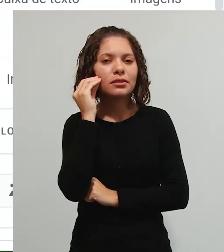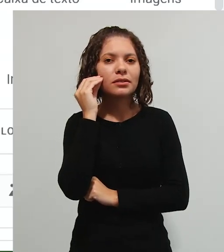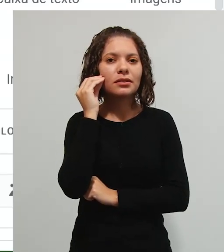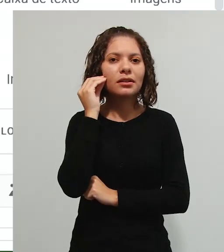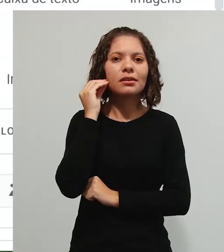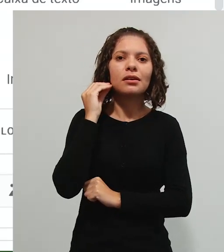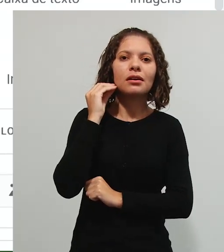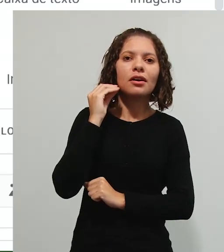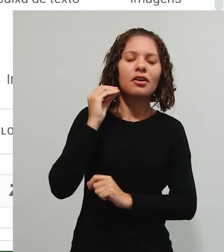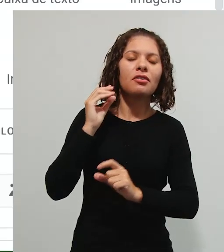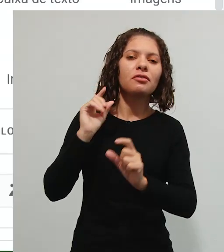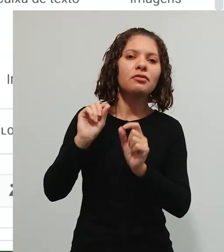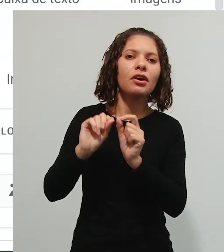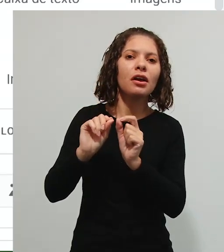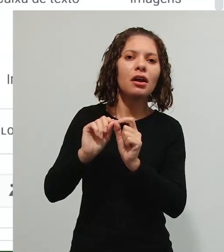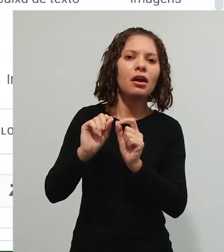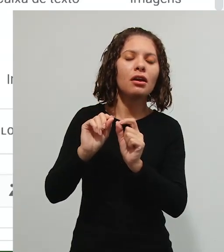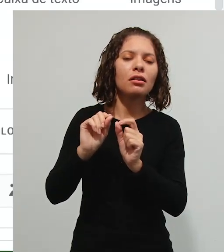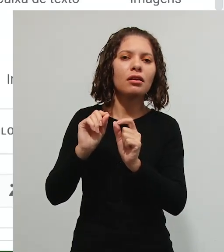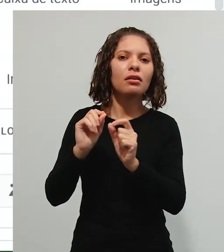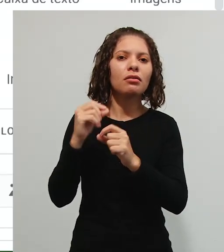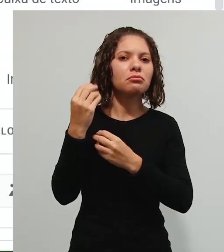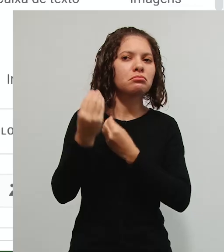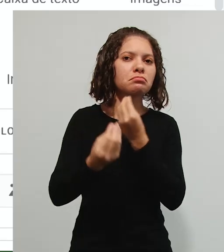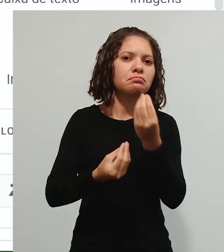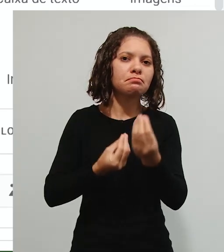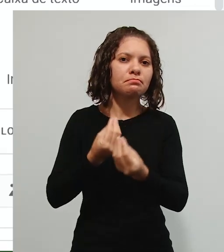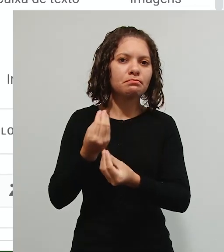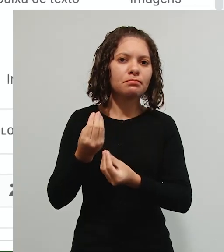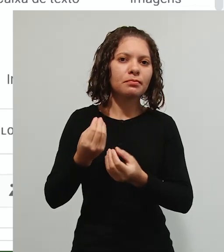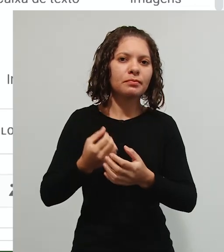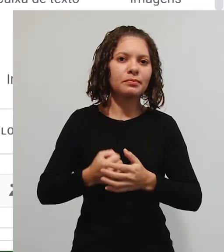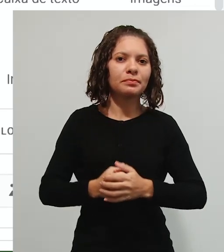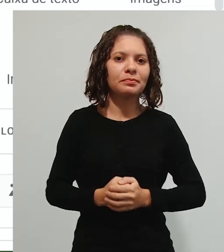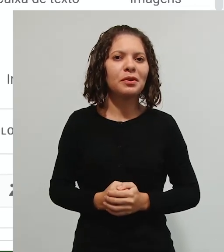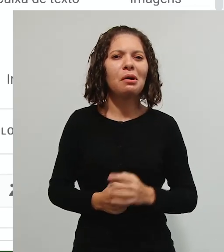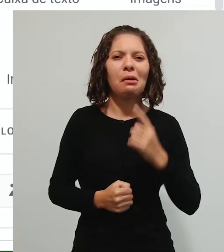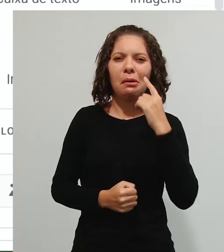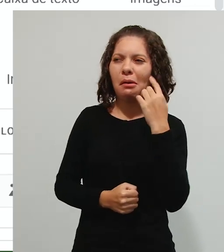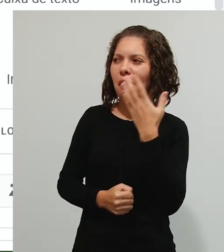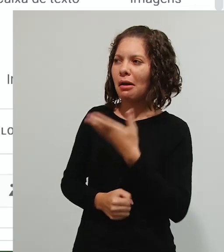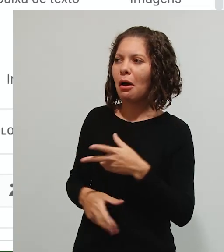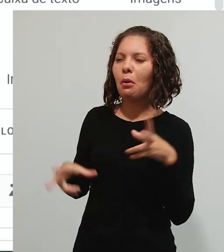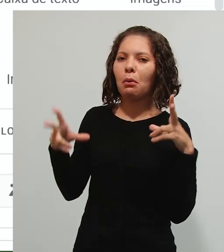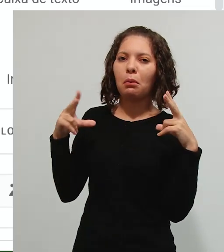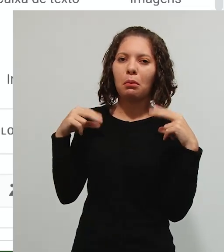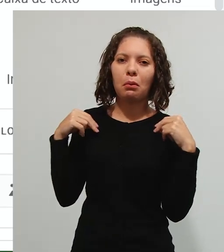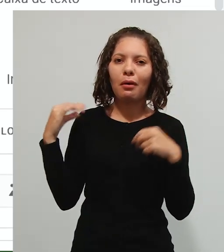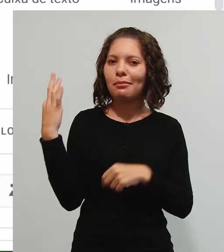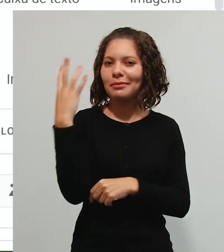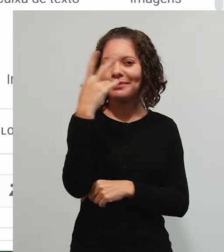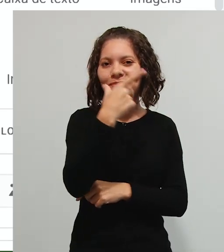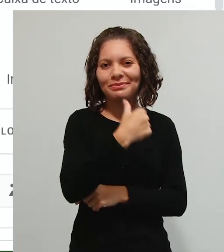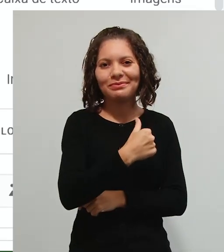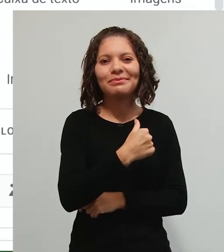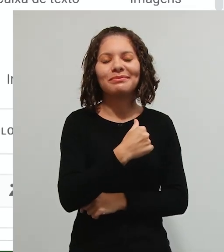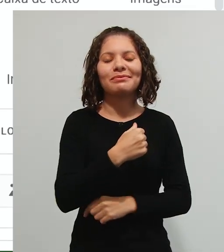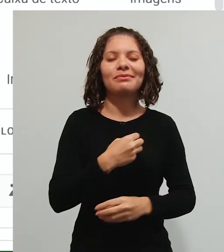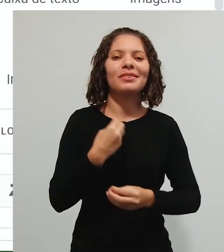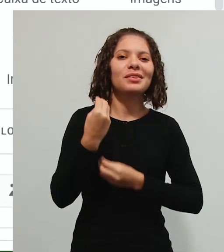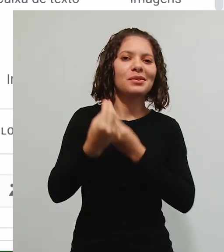realizadas no bojo, ai que bonitinho, no bojo da